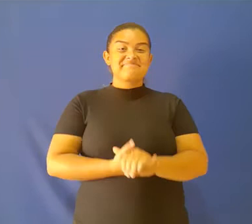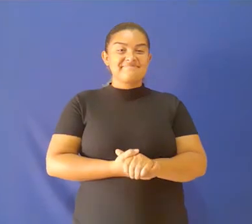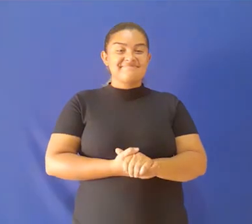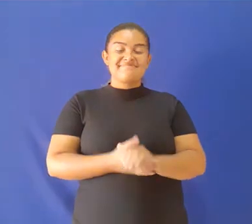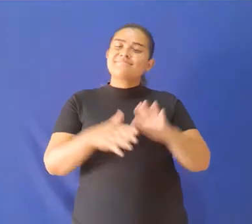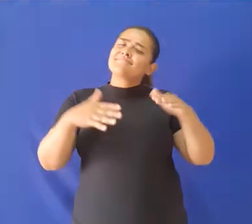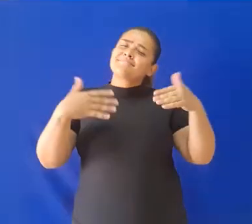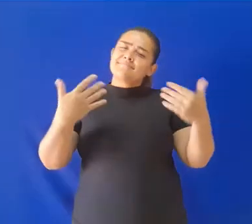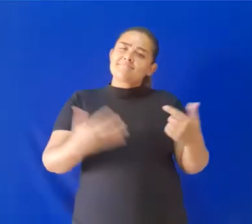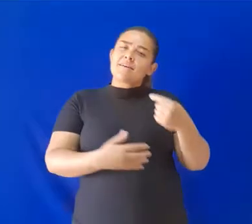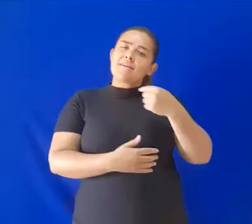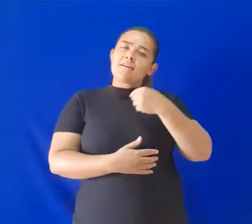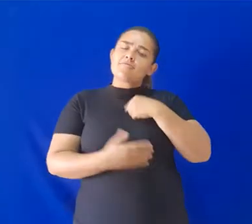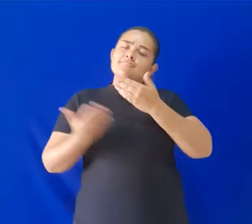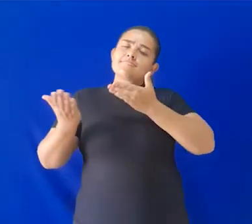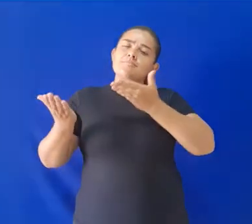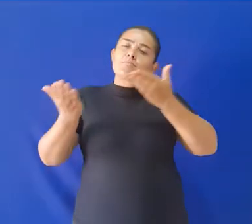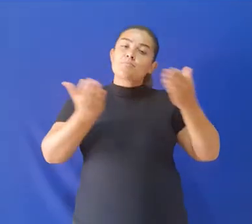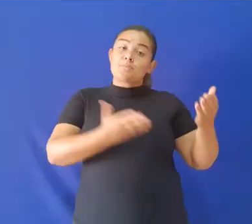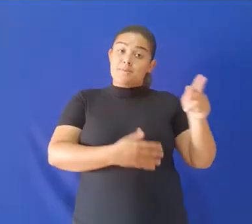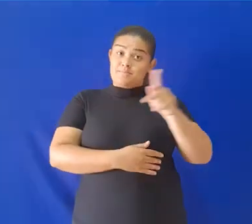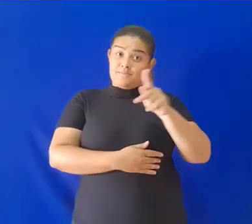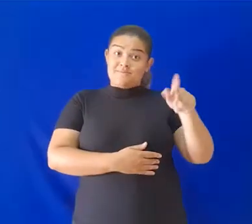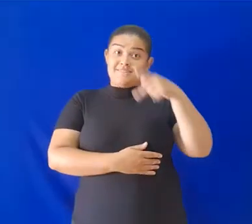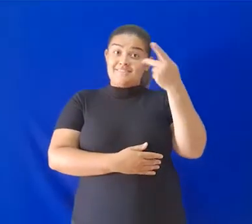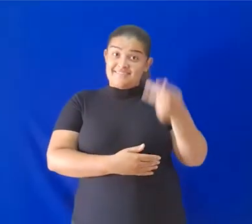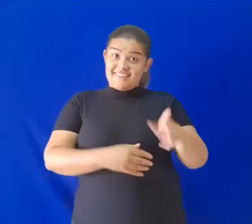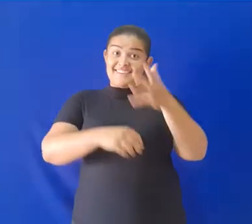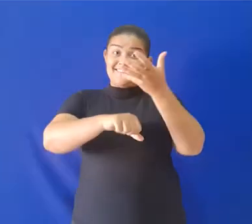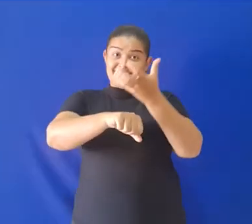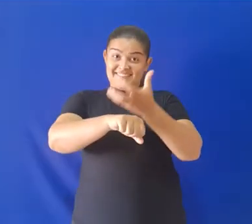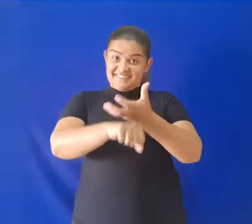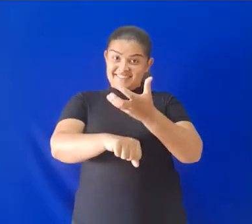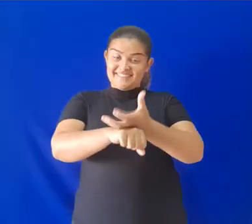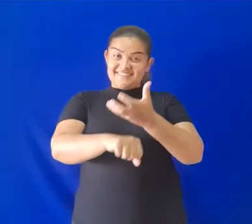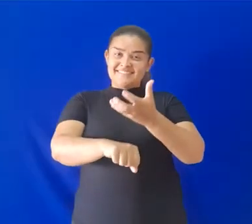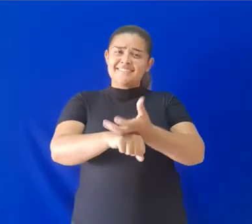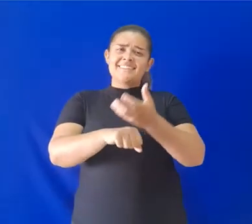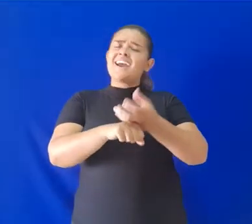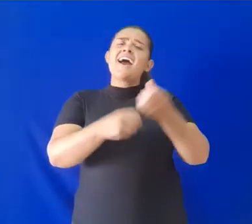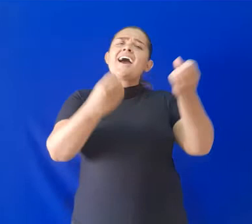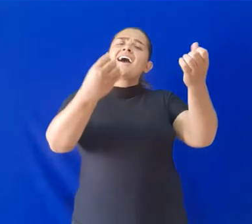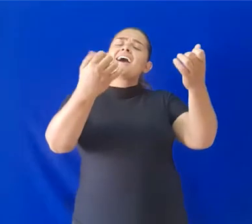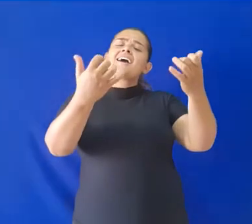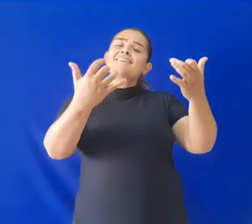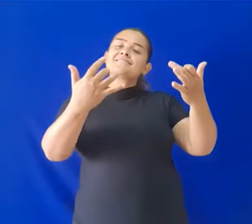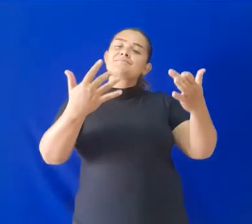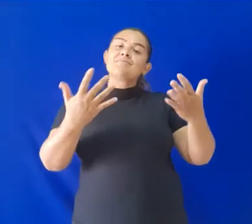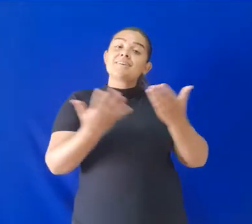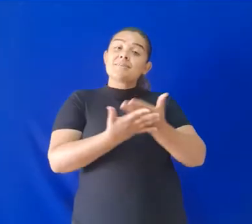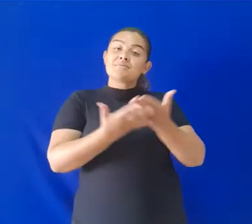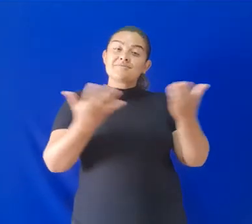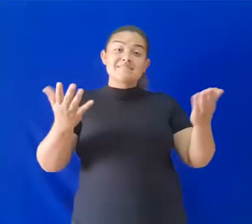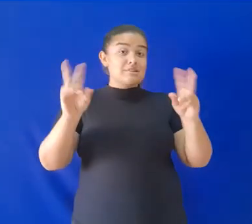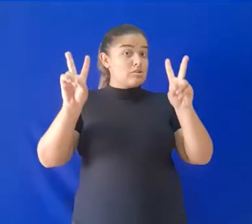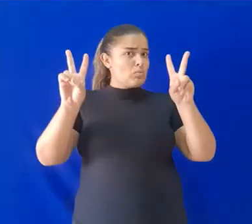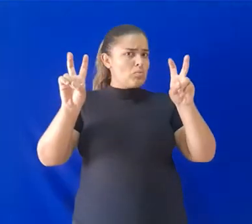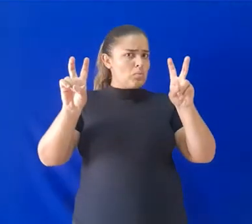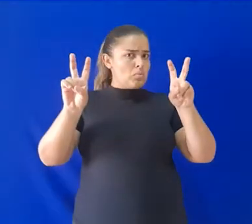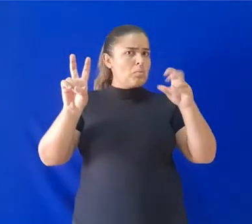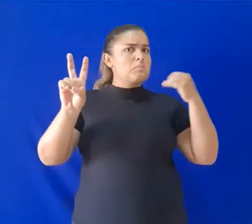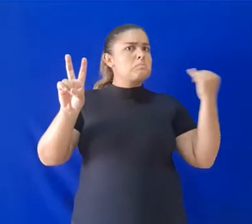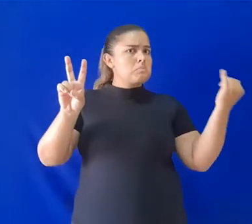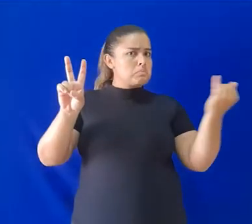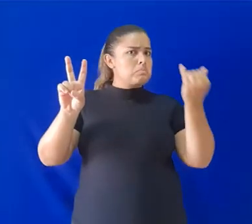Libras. Bom, eu fui convidada pela professora dessa disciplina a falar para vocês sobre um